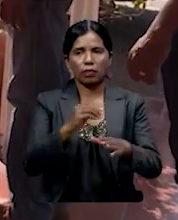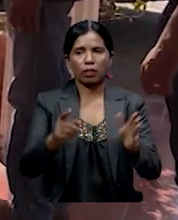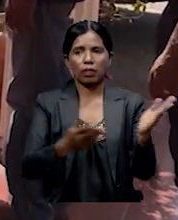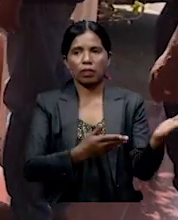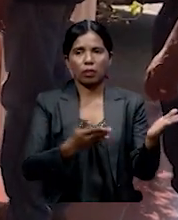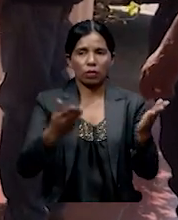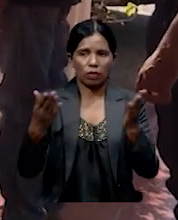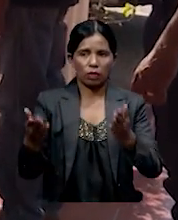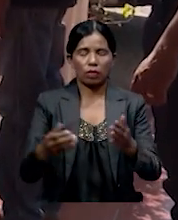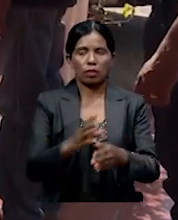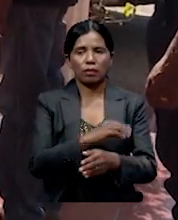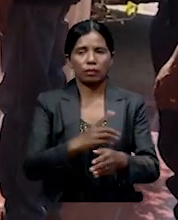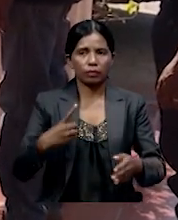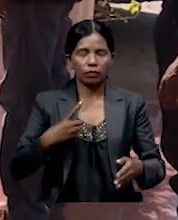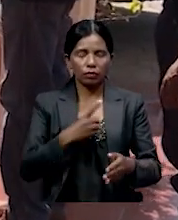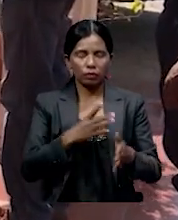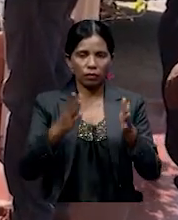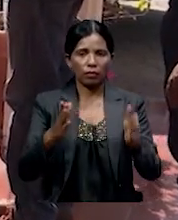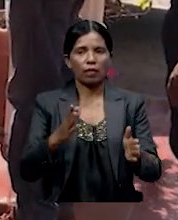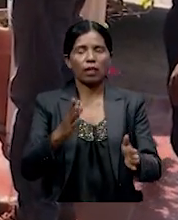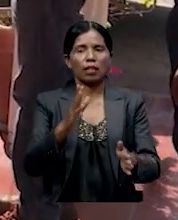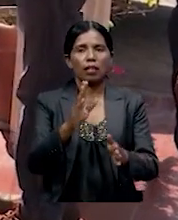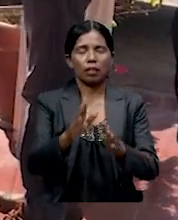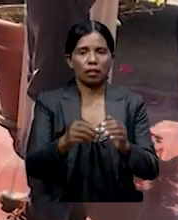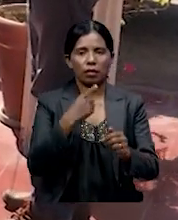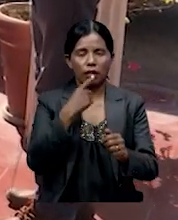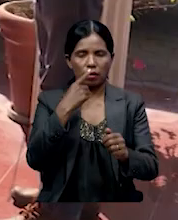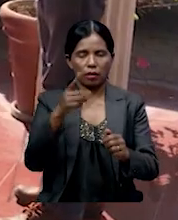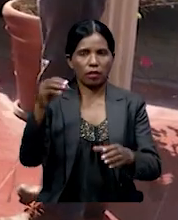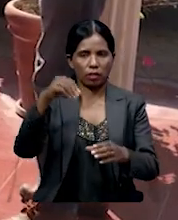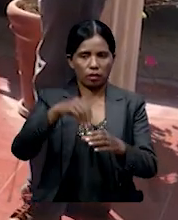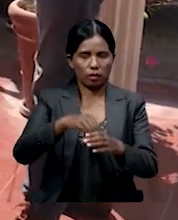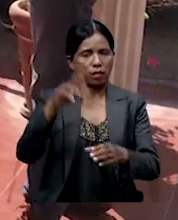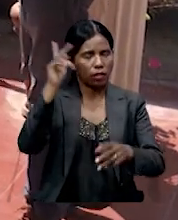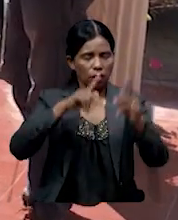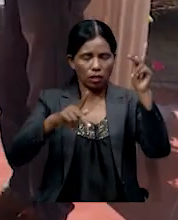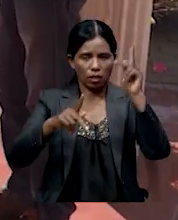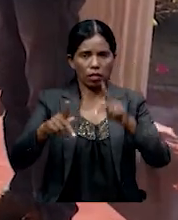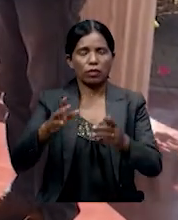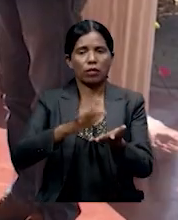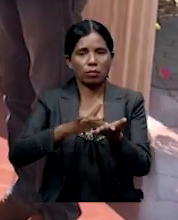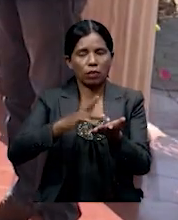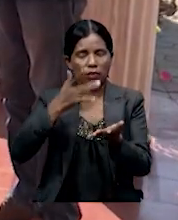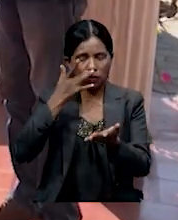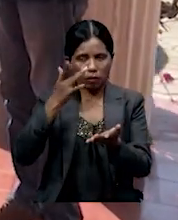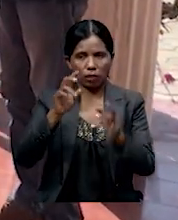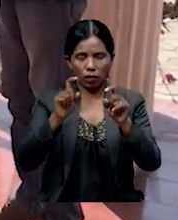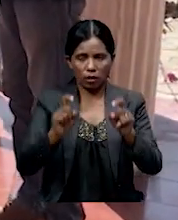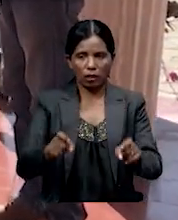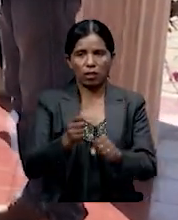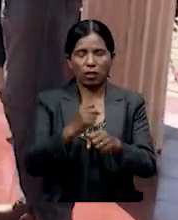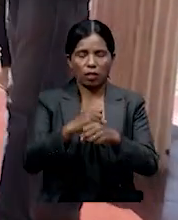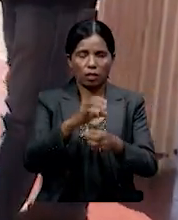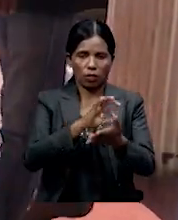ona recurso. Parte defesa husi arguido na insia nebe desconfia envolve ia caso ilícito droga nemos tem que halo